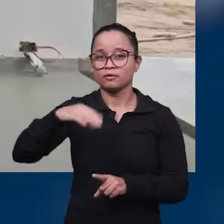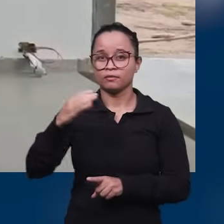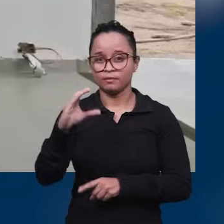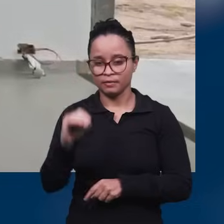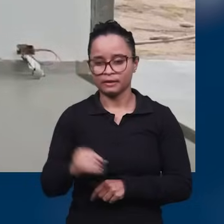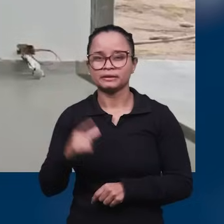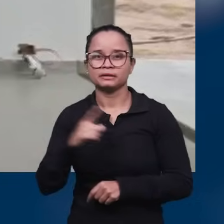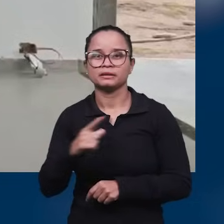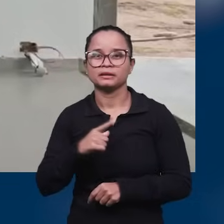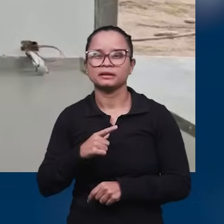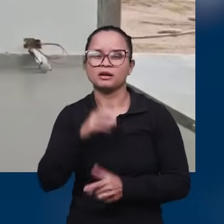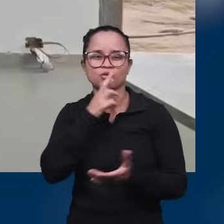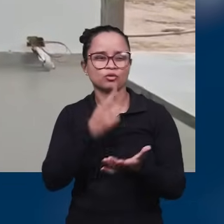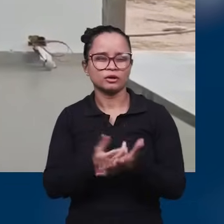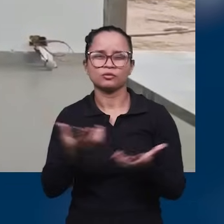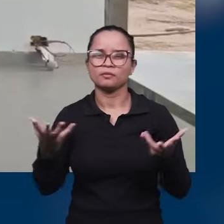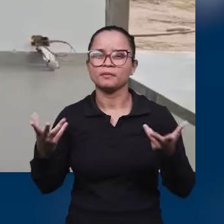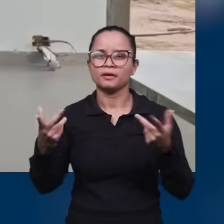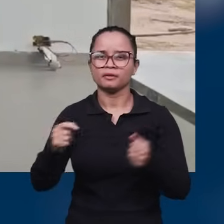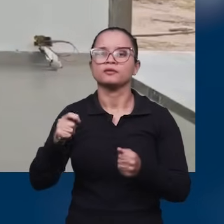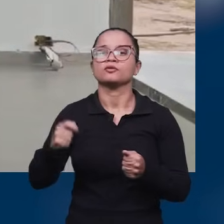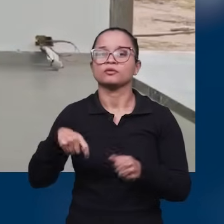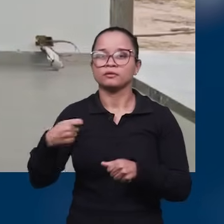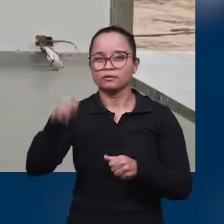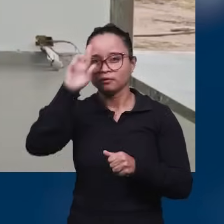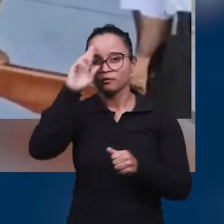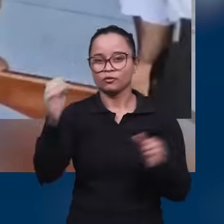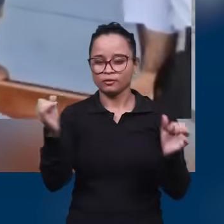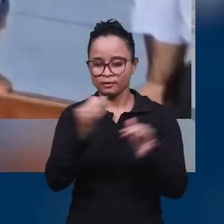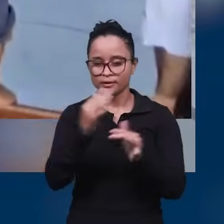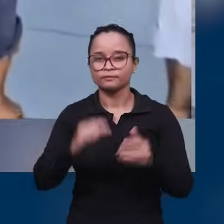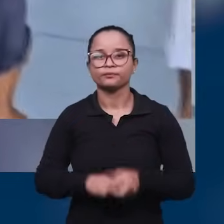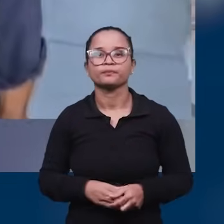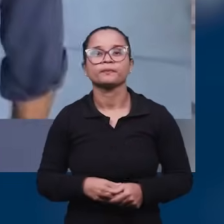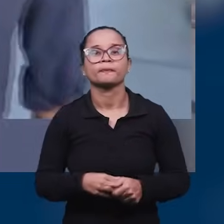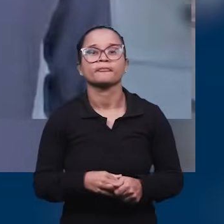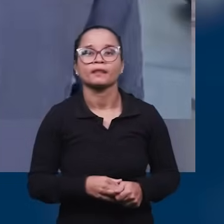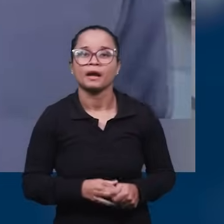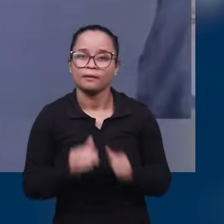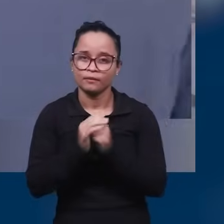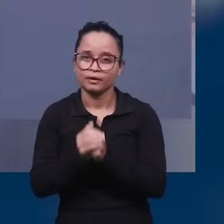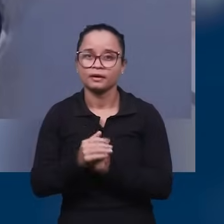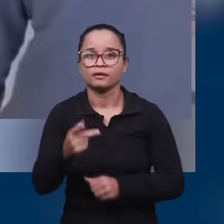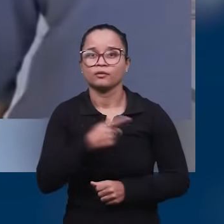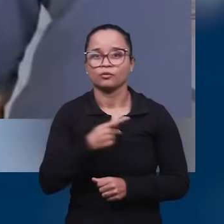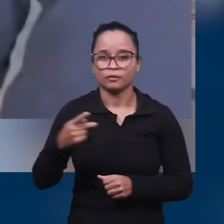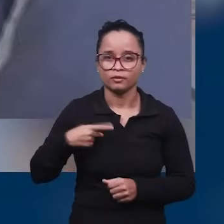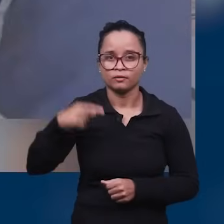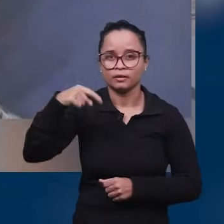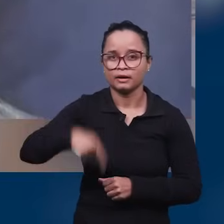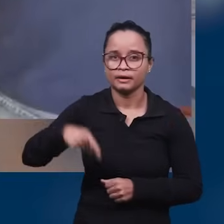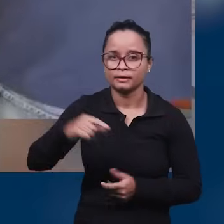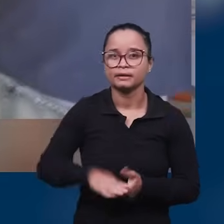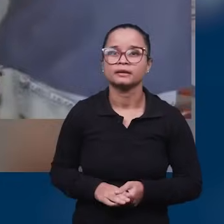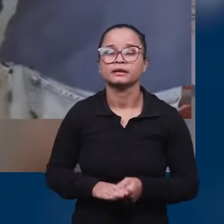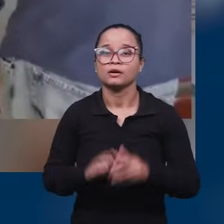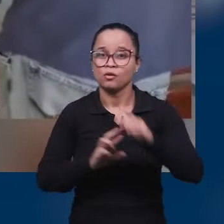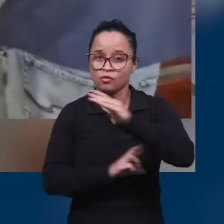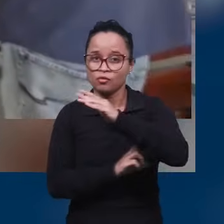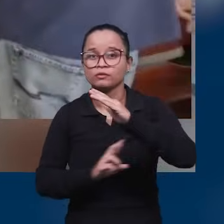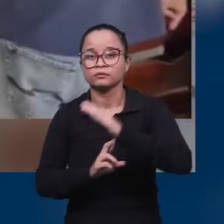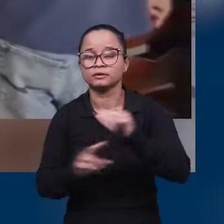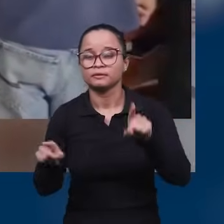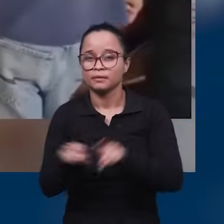eu sou Orisvaldo, aqui pastor na igreja em Jaru, Rondônia, e nós estamos aqui reunidos com as igrejas da área, aqui no Manaim de Cacoal,